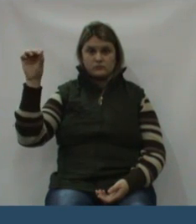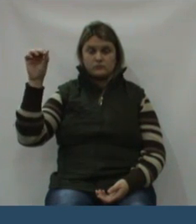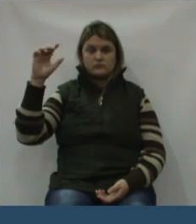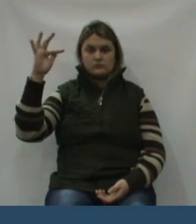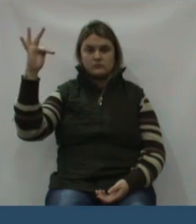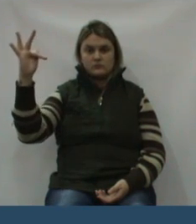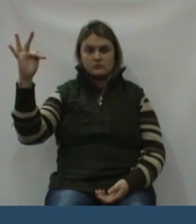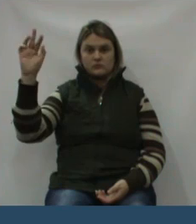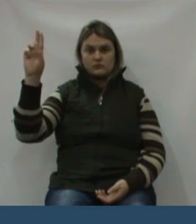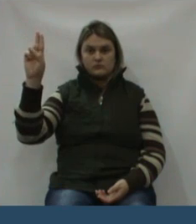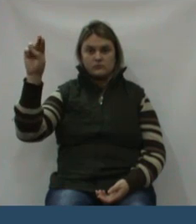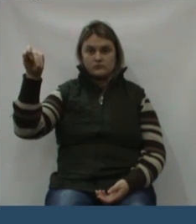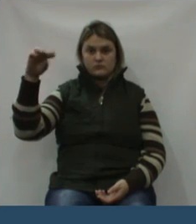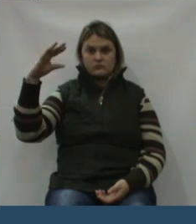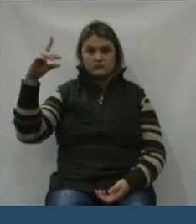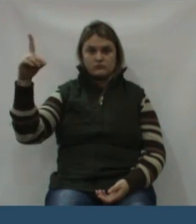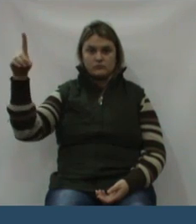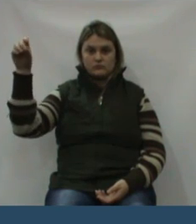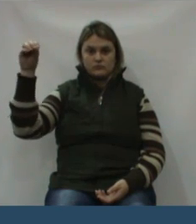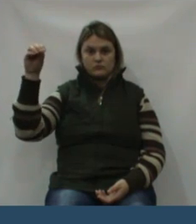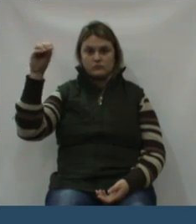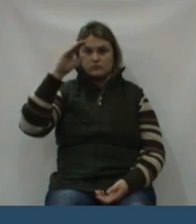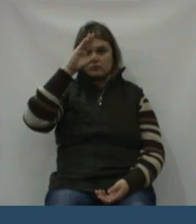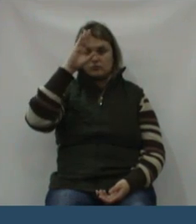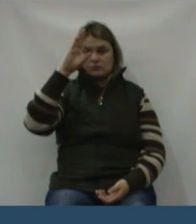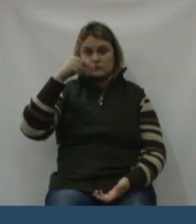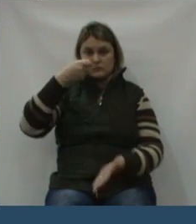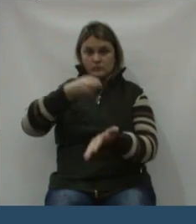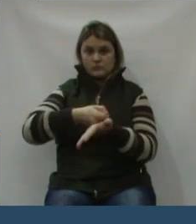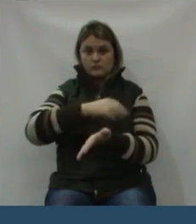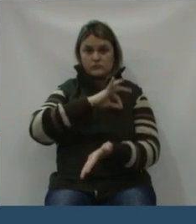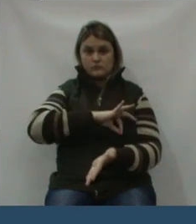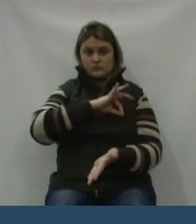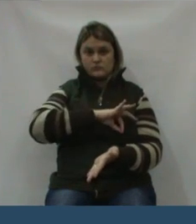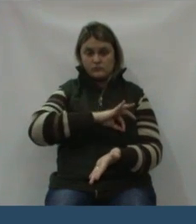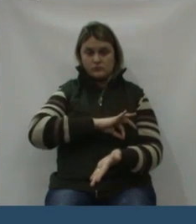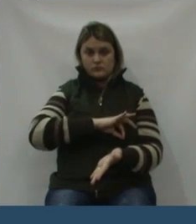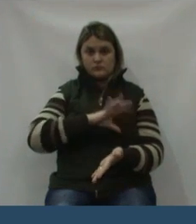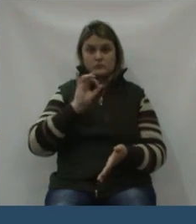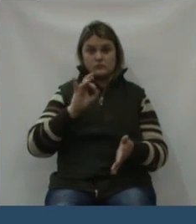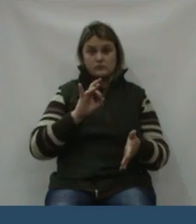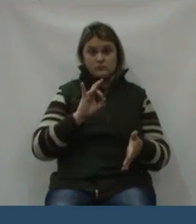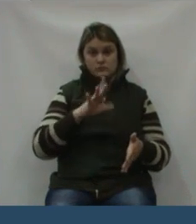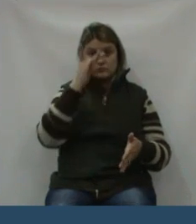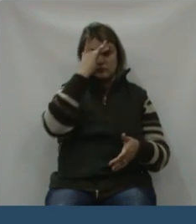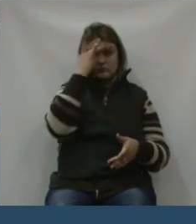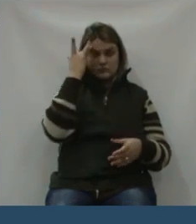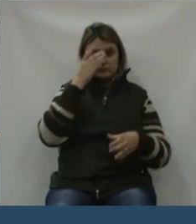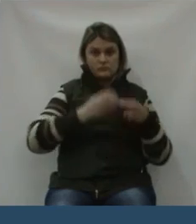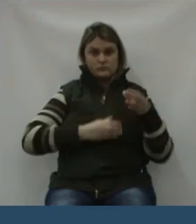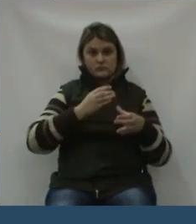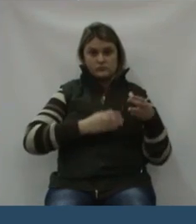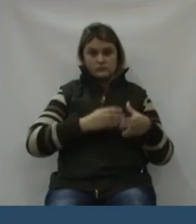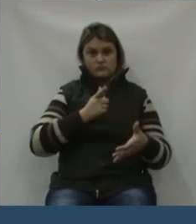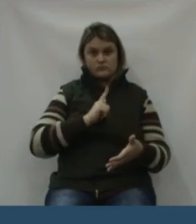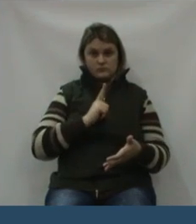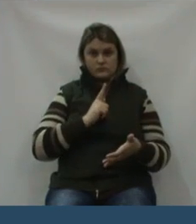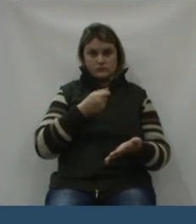exclusividade de funcionários públicos concursados, ou seja, os efetivos.